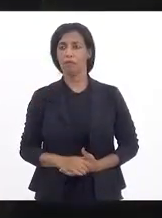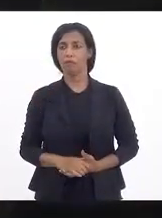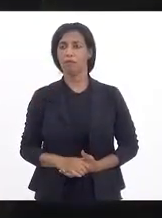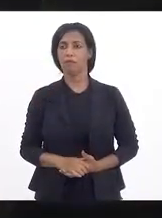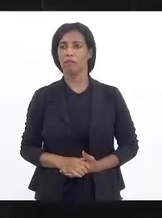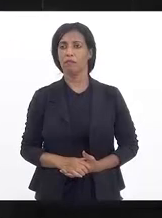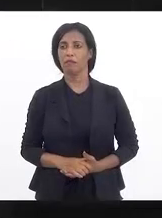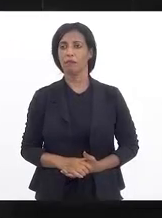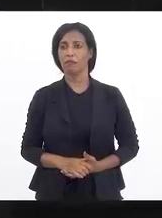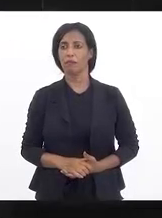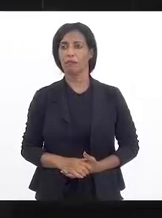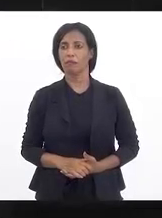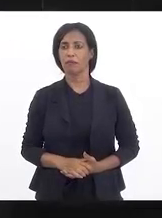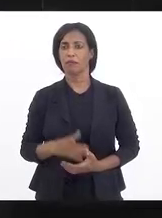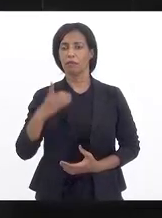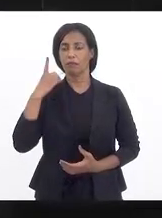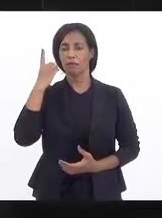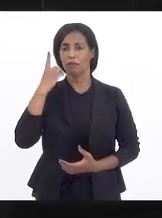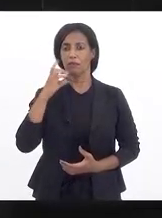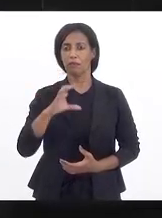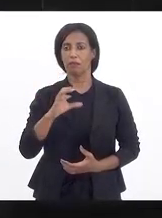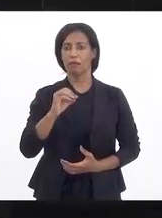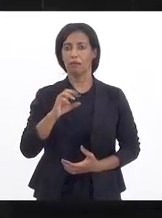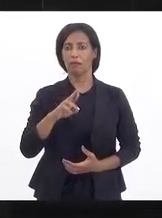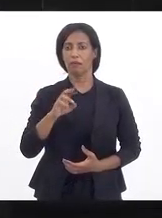deputado Coronel Salema